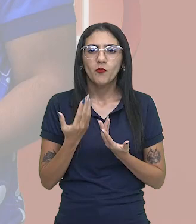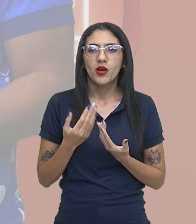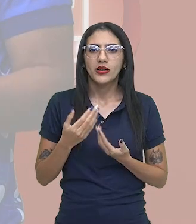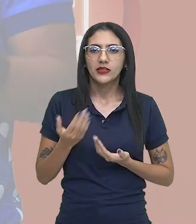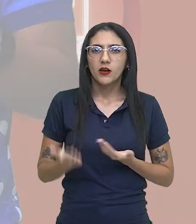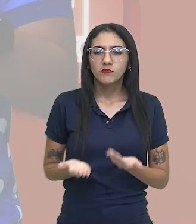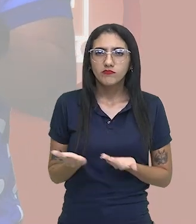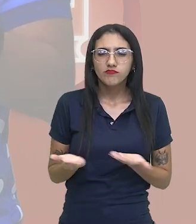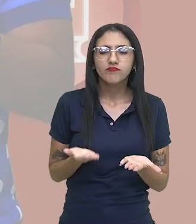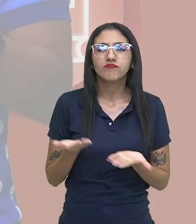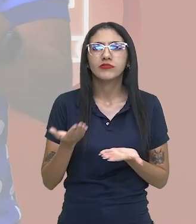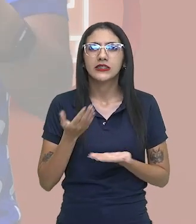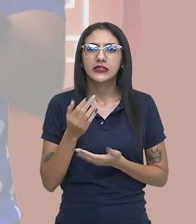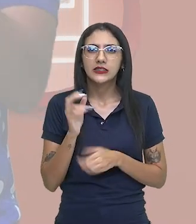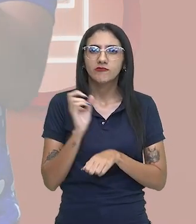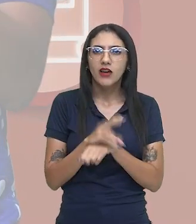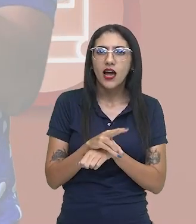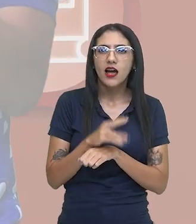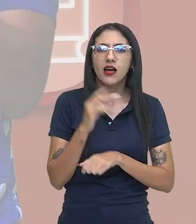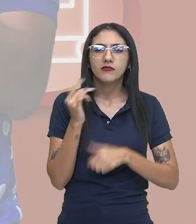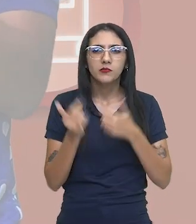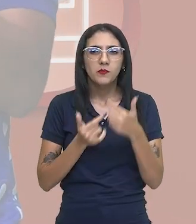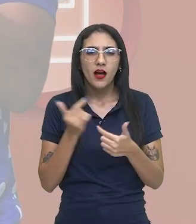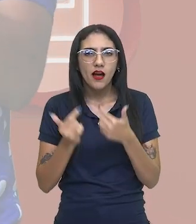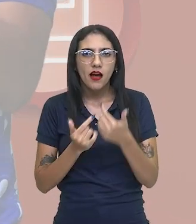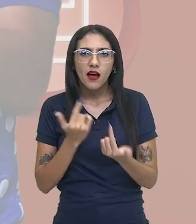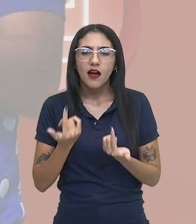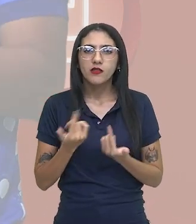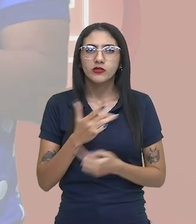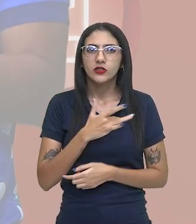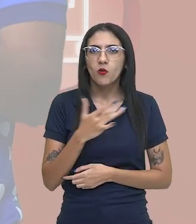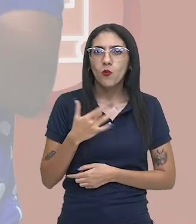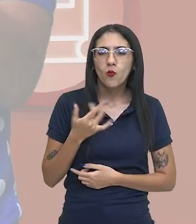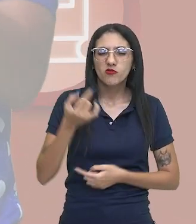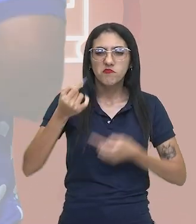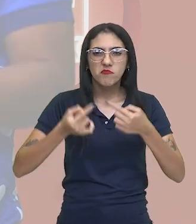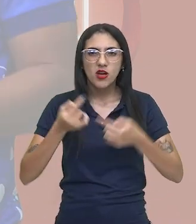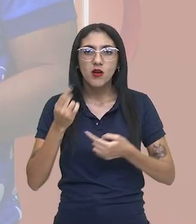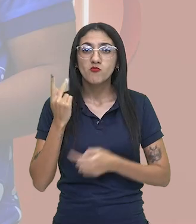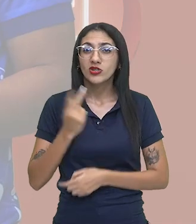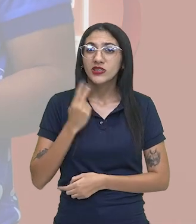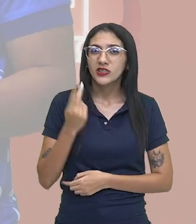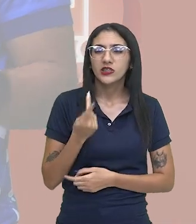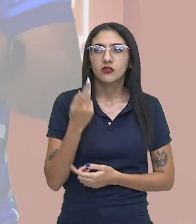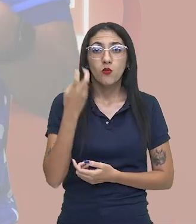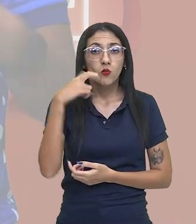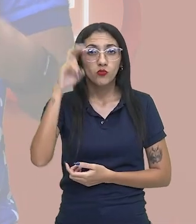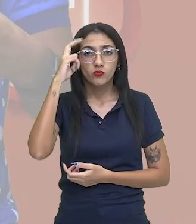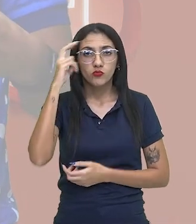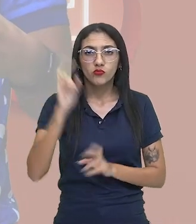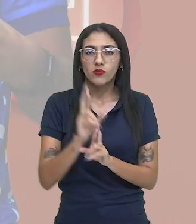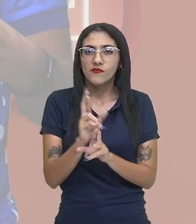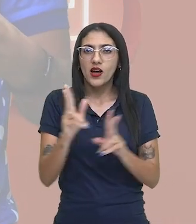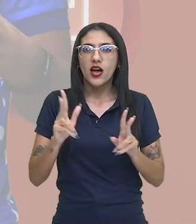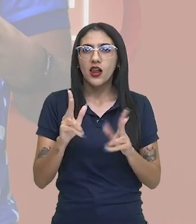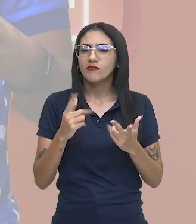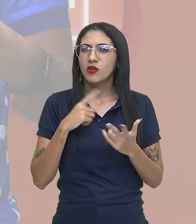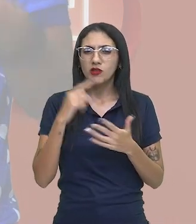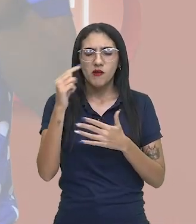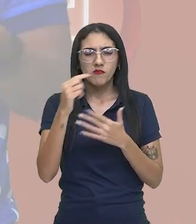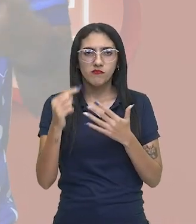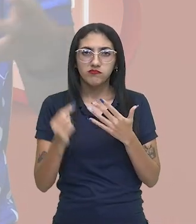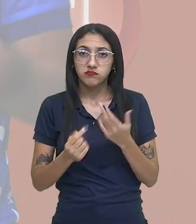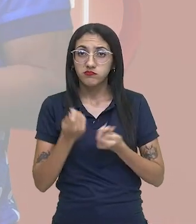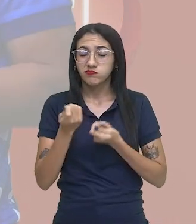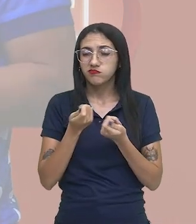do emprego, né? de disputas políticas, né? Diferenças culturais. É muita coisa, né, para